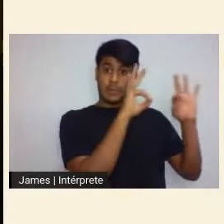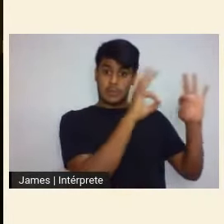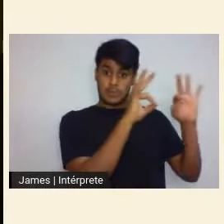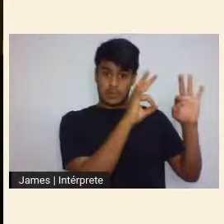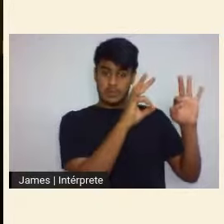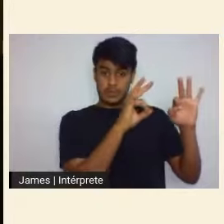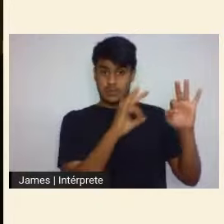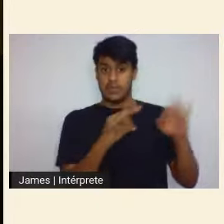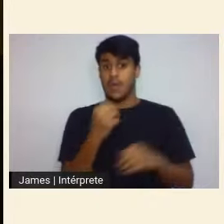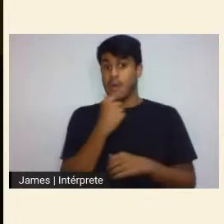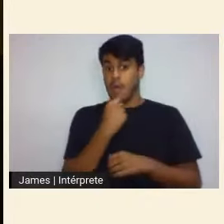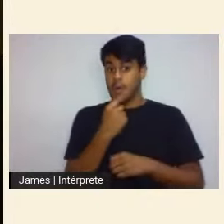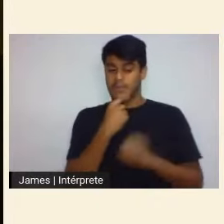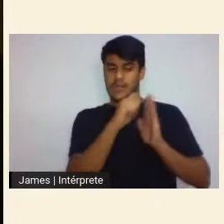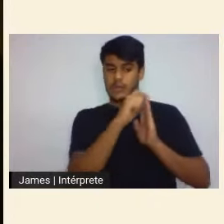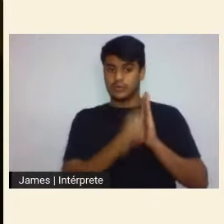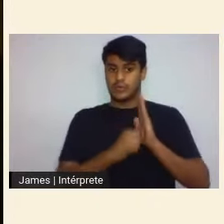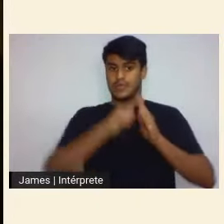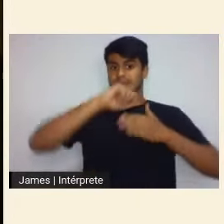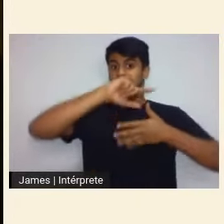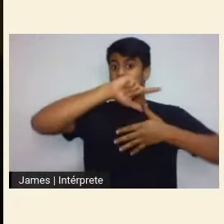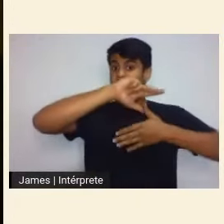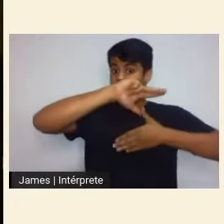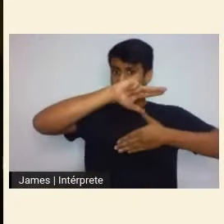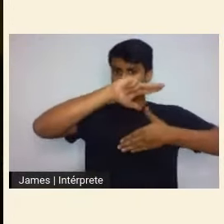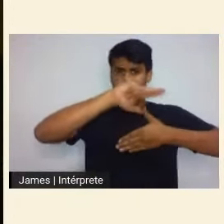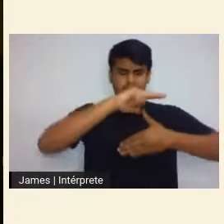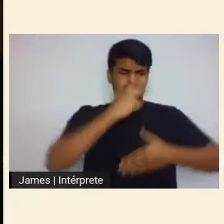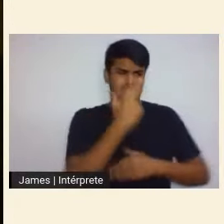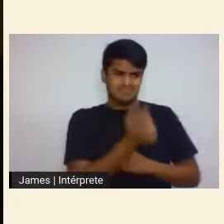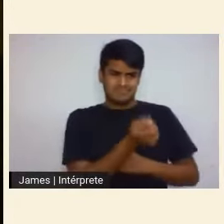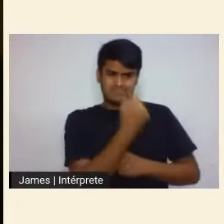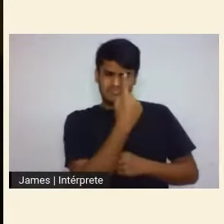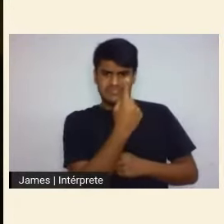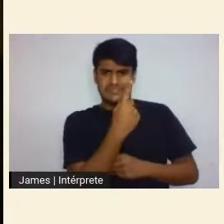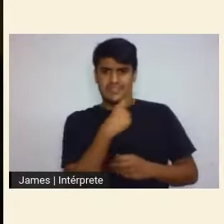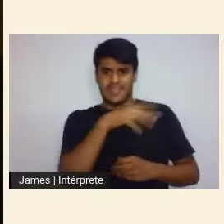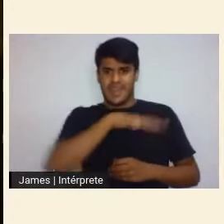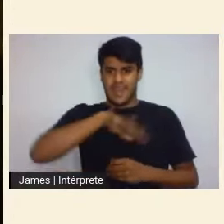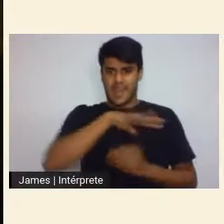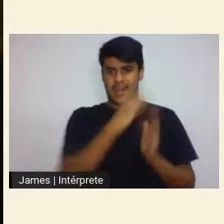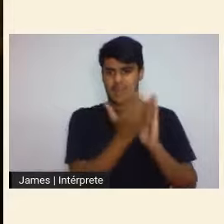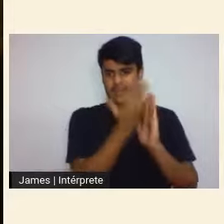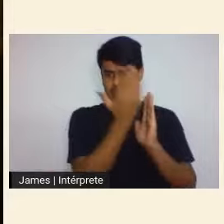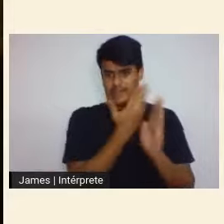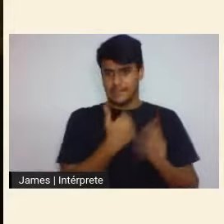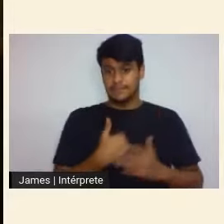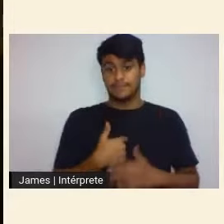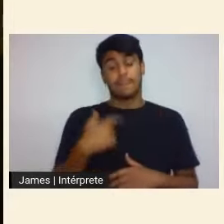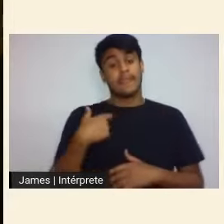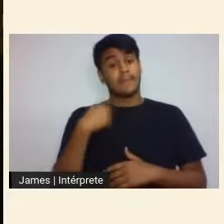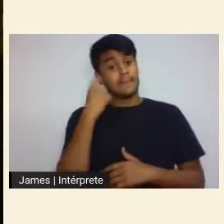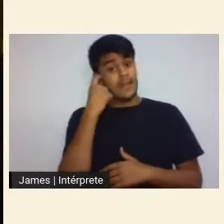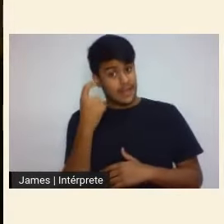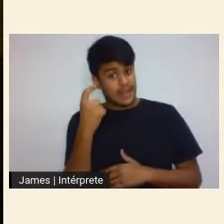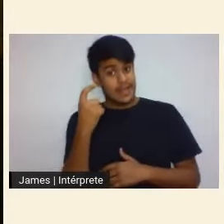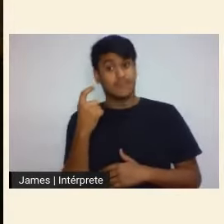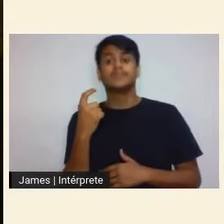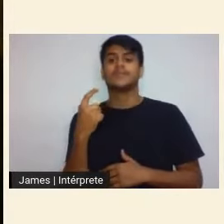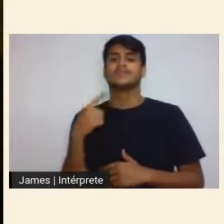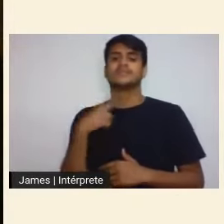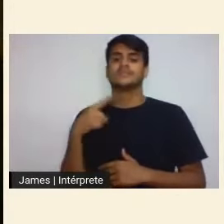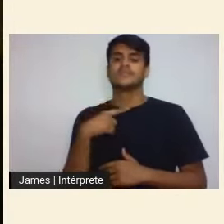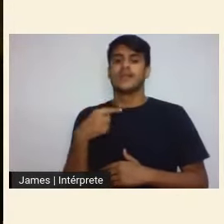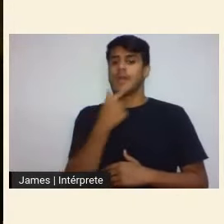autores nativos aparecem como anomalia no cenário das letras. Lembro aqui um pouco a fala